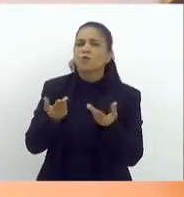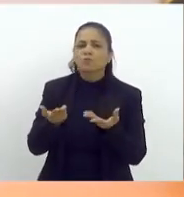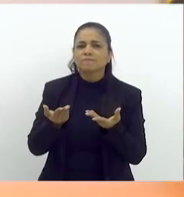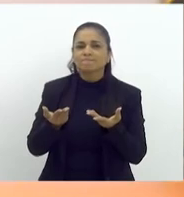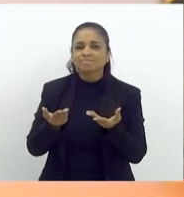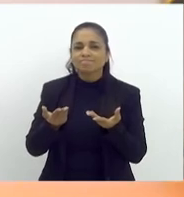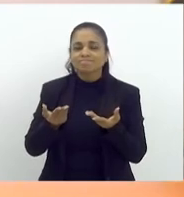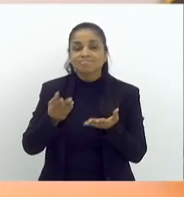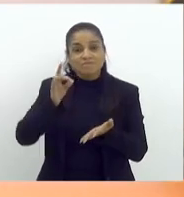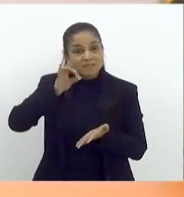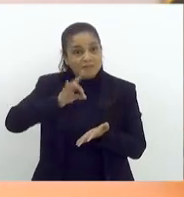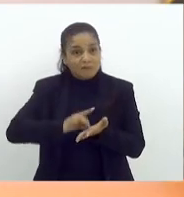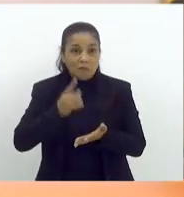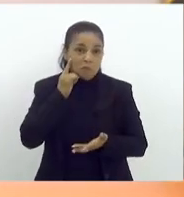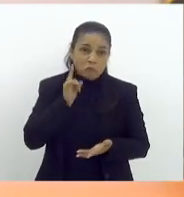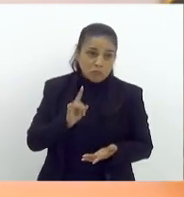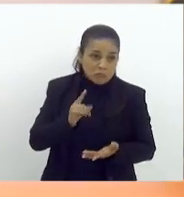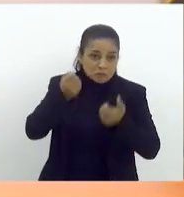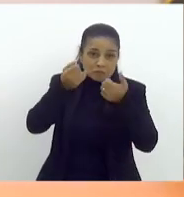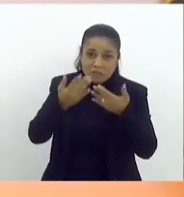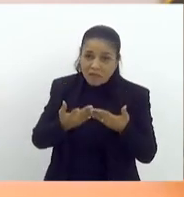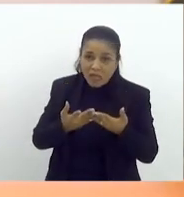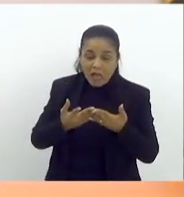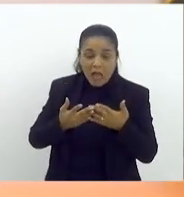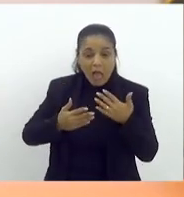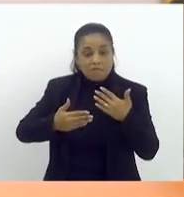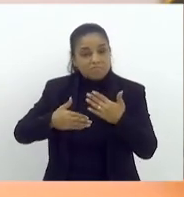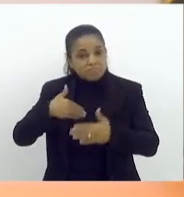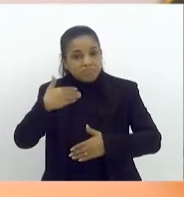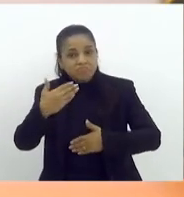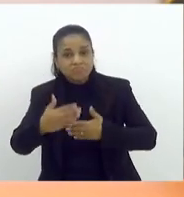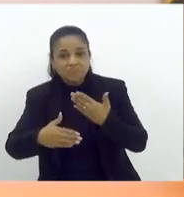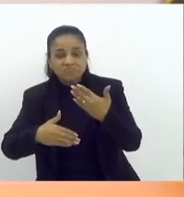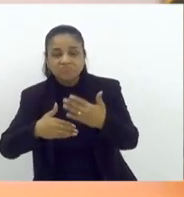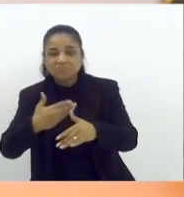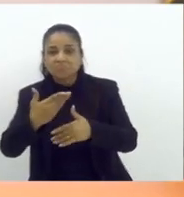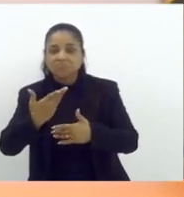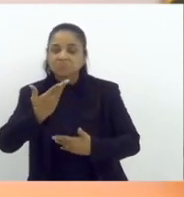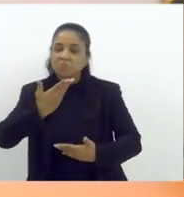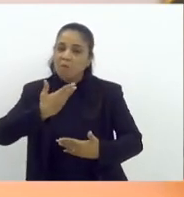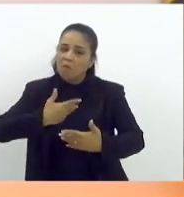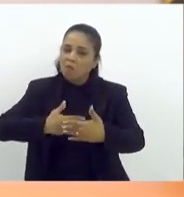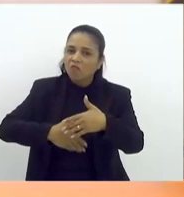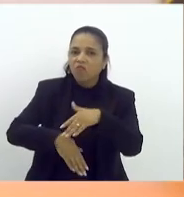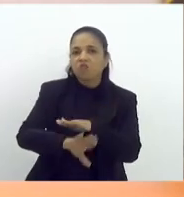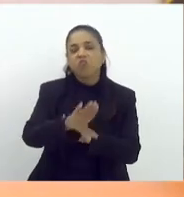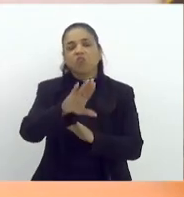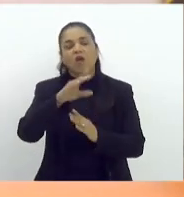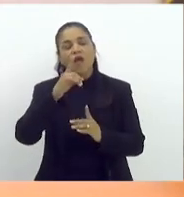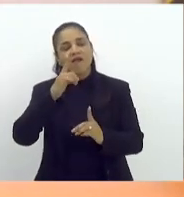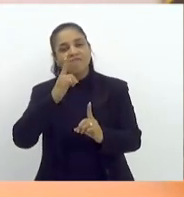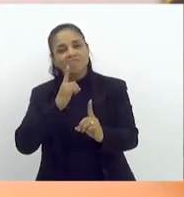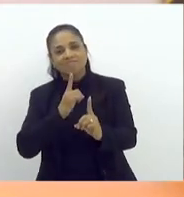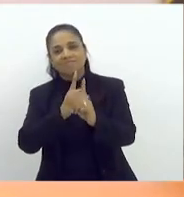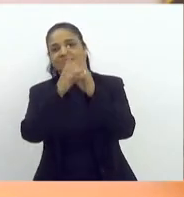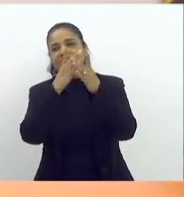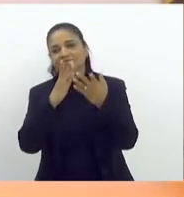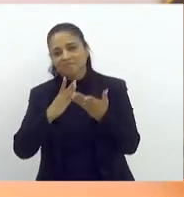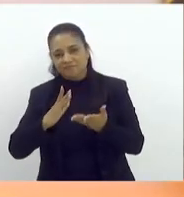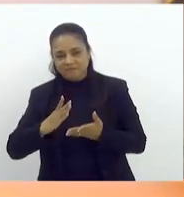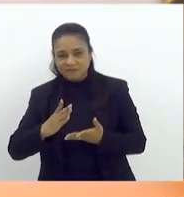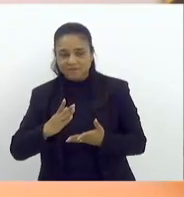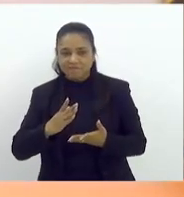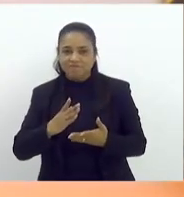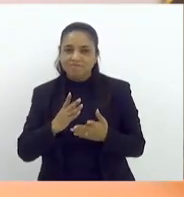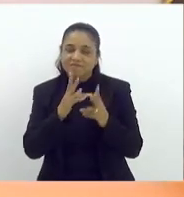na verdade eu não sei sabe as coisas foram acontecendo e os camisas foram se encontrando então é bem